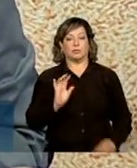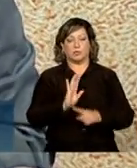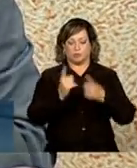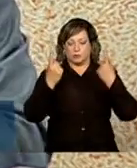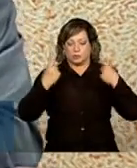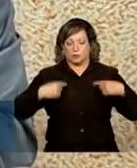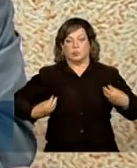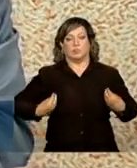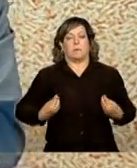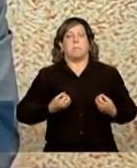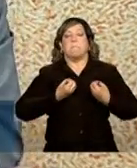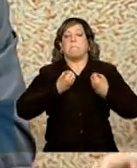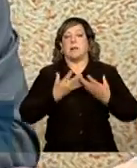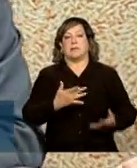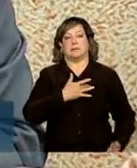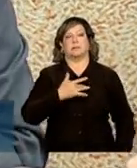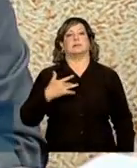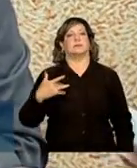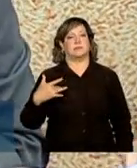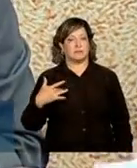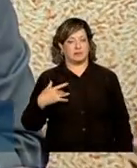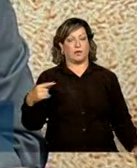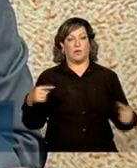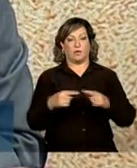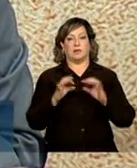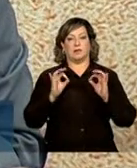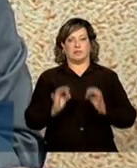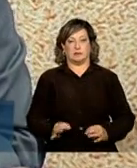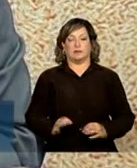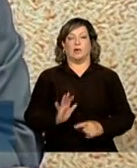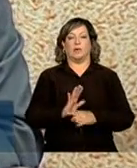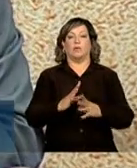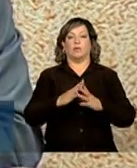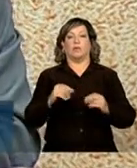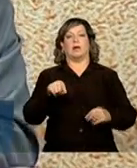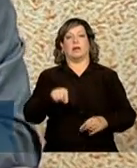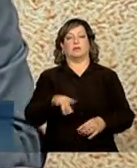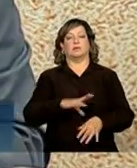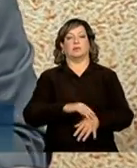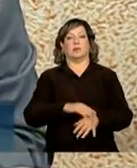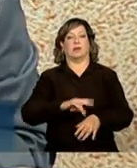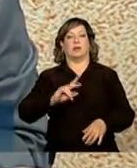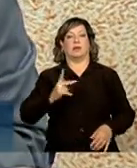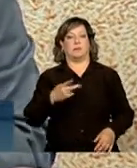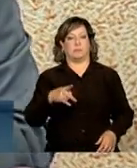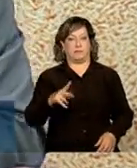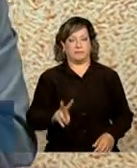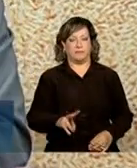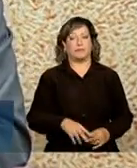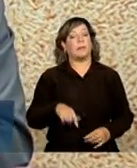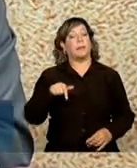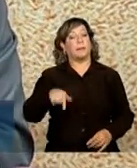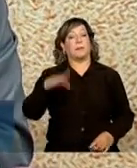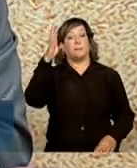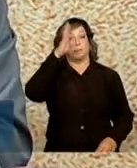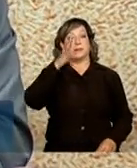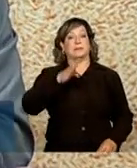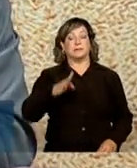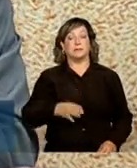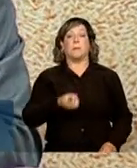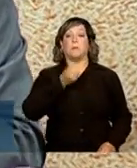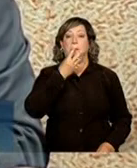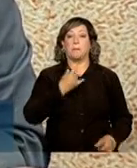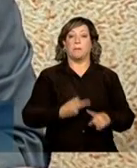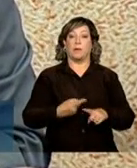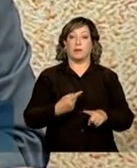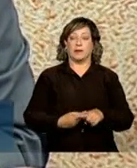proteção que essa vacina pode gerar contra o HPV E no caso do Brasil isso é muito positivo porque isso